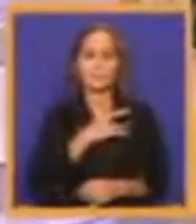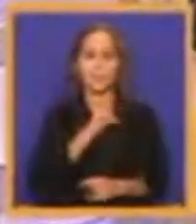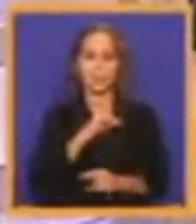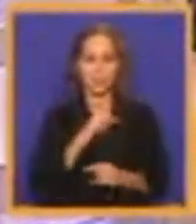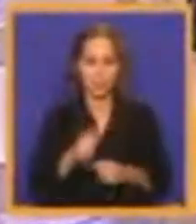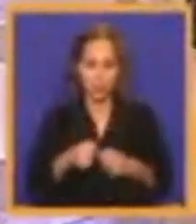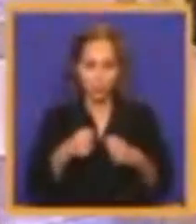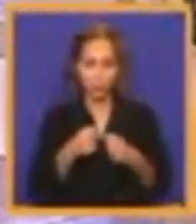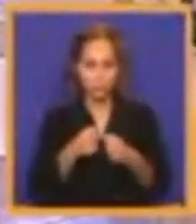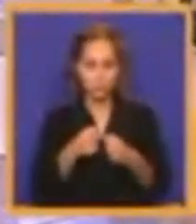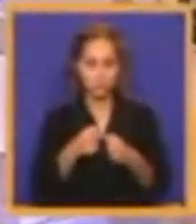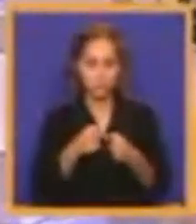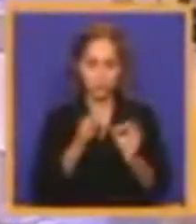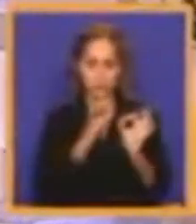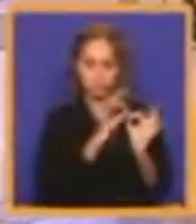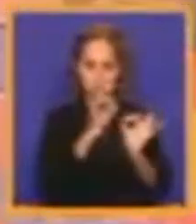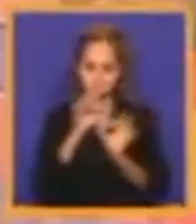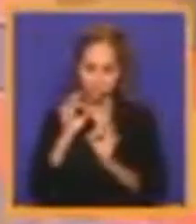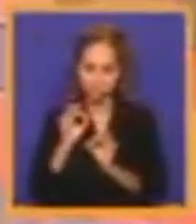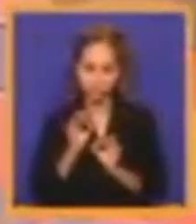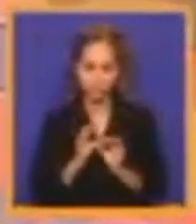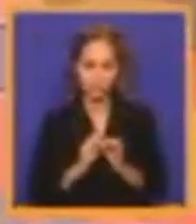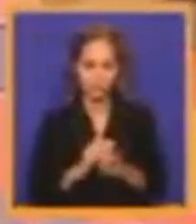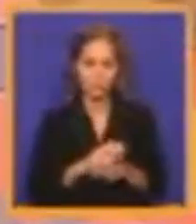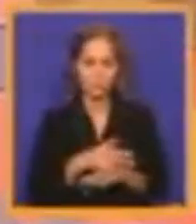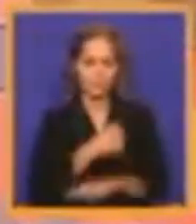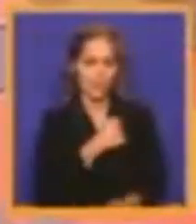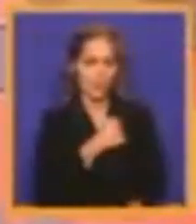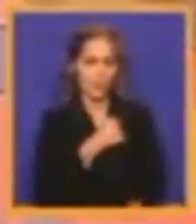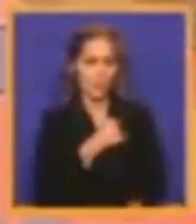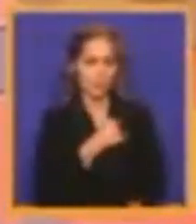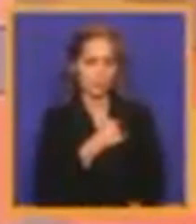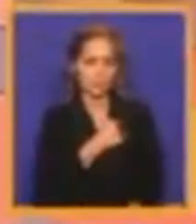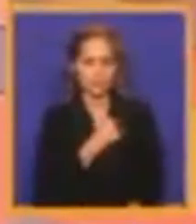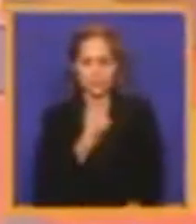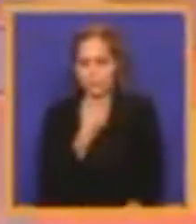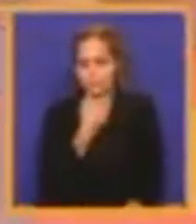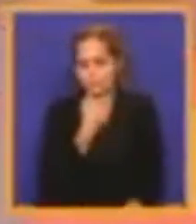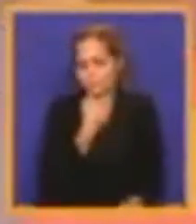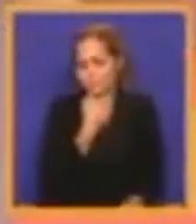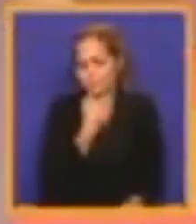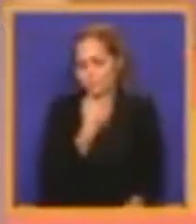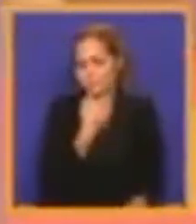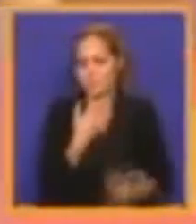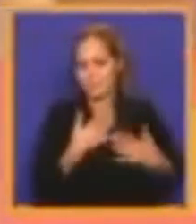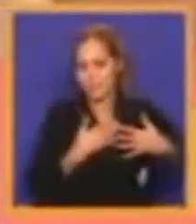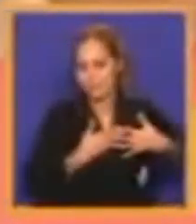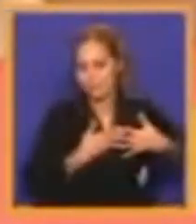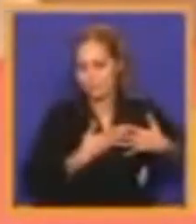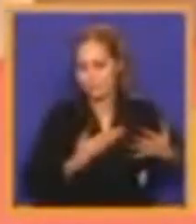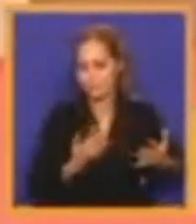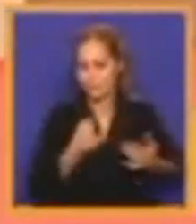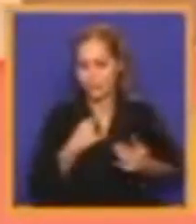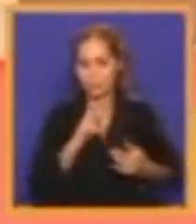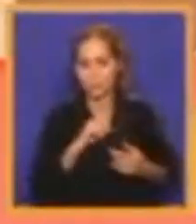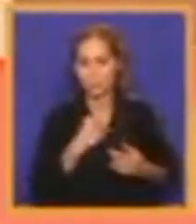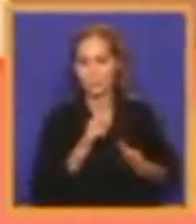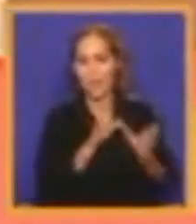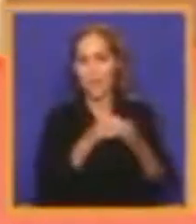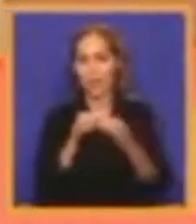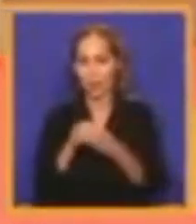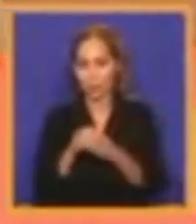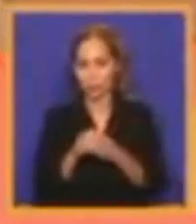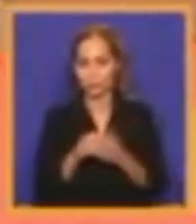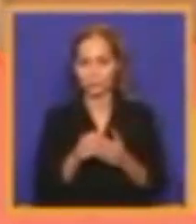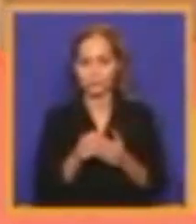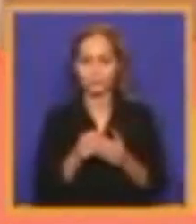realizar os seus intentos através deste coração ao largo, este coração aberto, eu também arranjei aqui pequenos grupos. Os